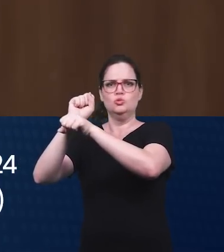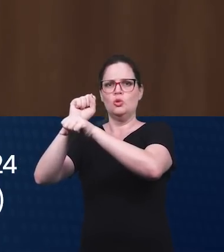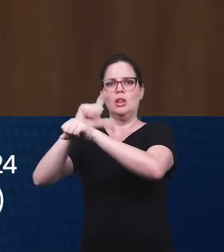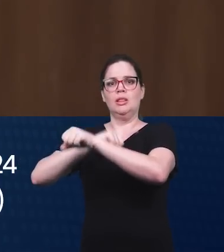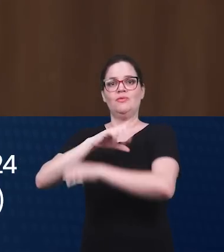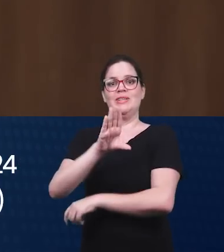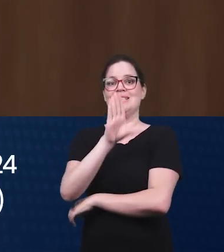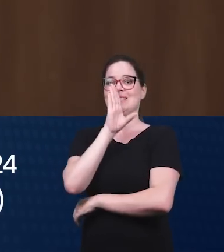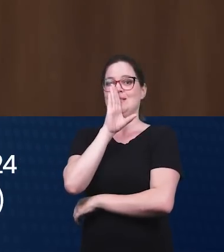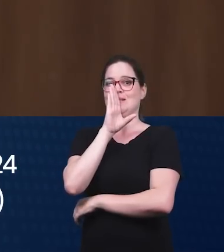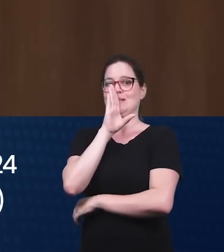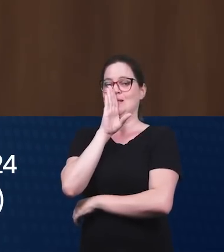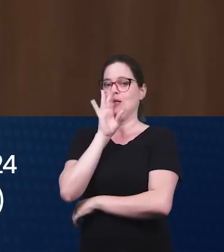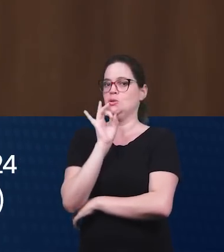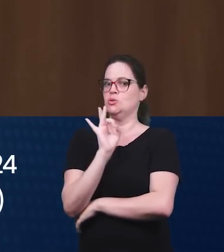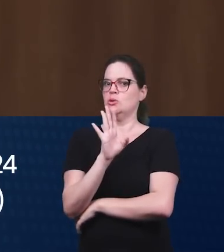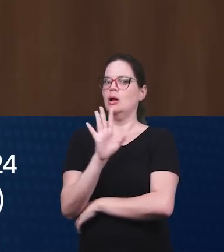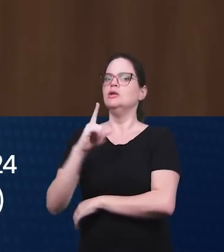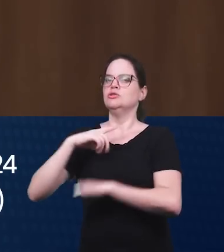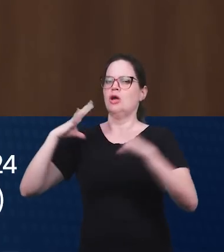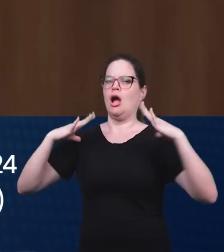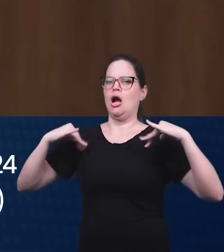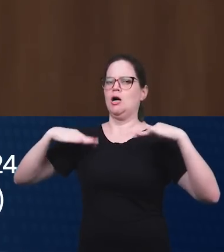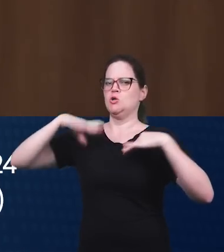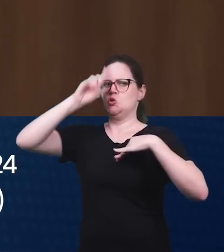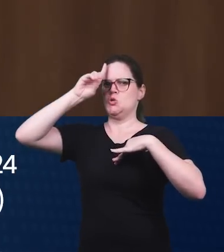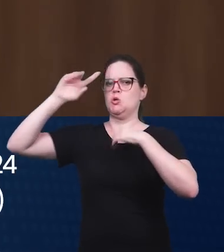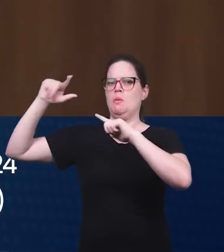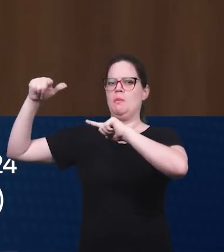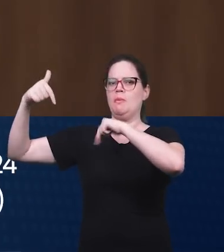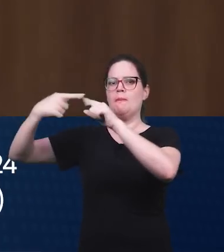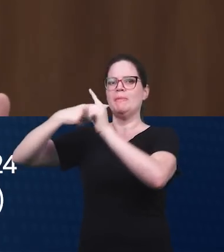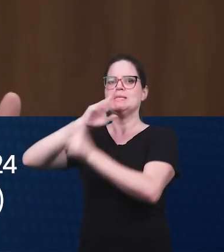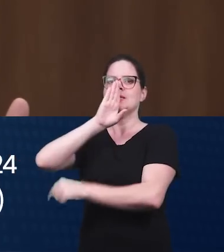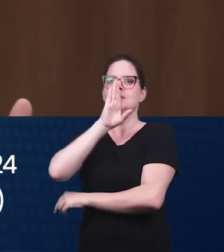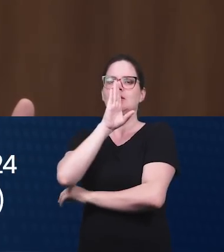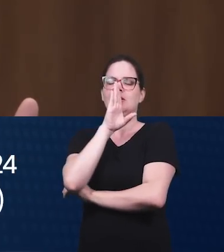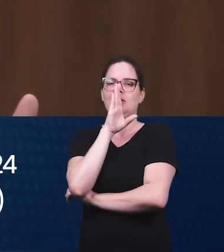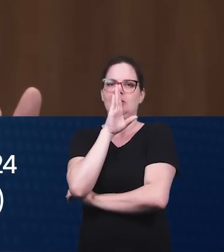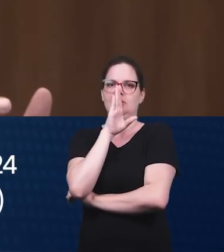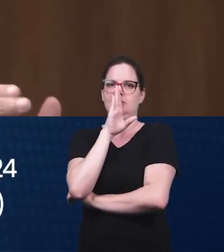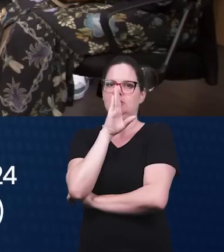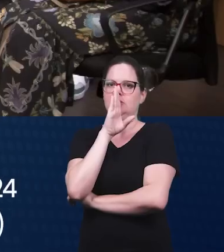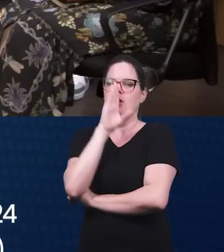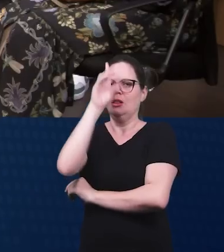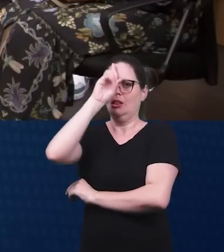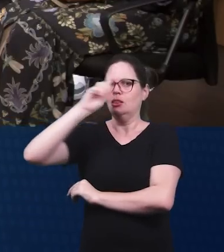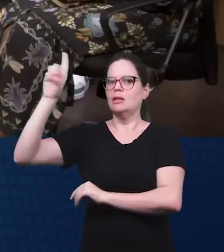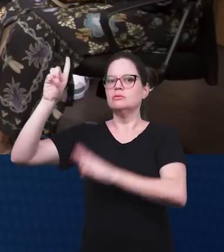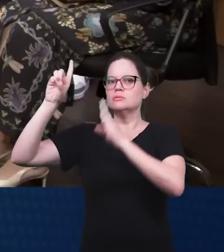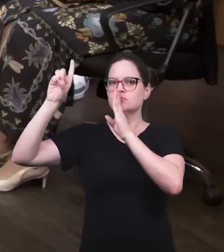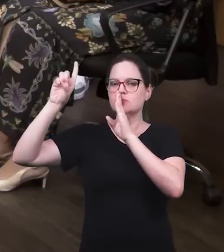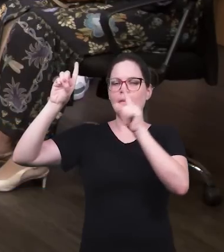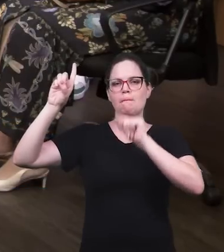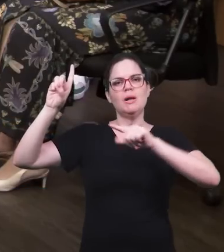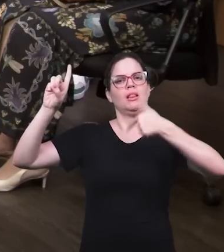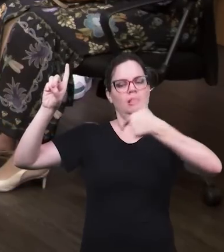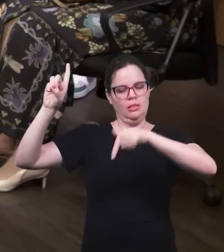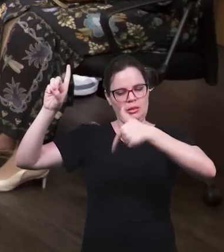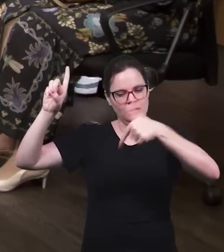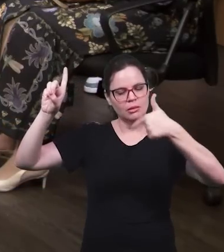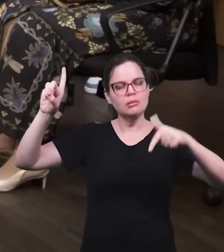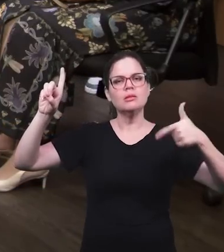em silêncio, mas Deus não está parado. Ele está em silêncio, mas está trabalhando. Então, isso